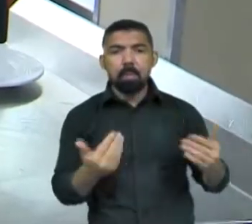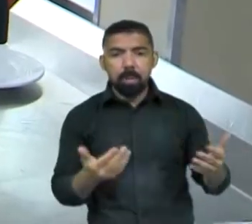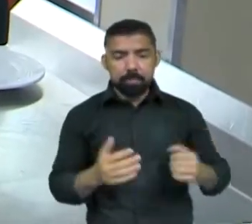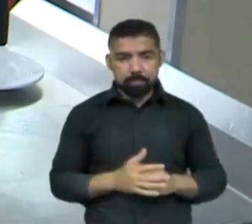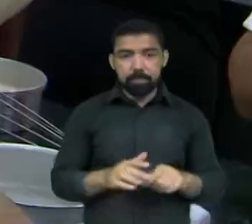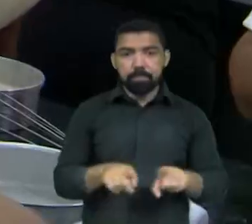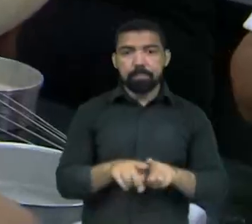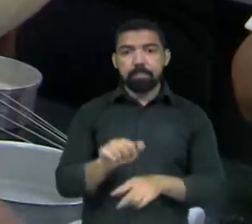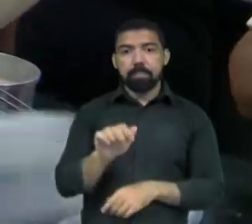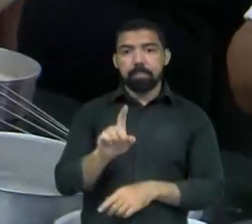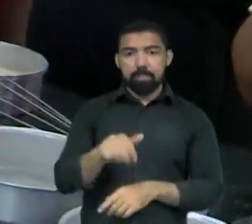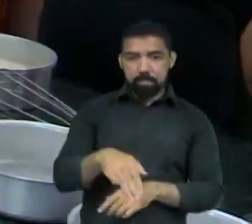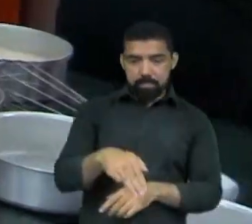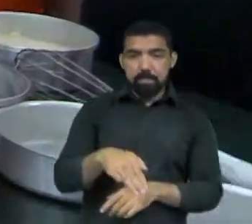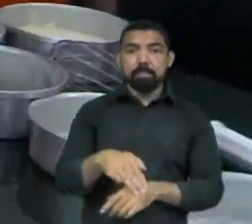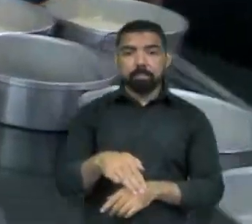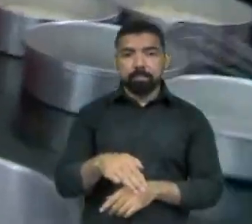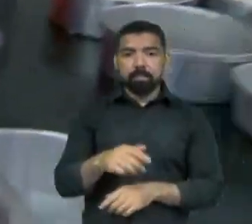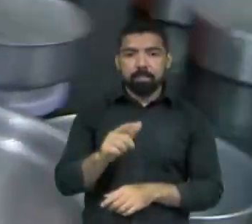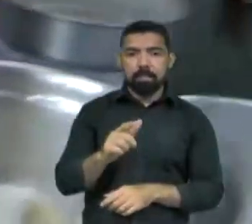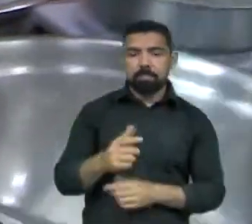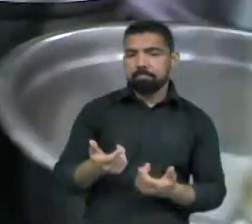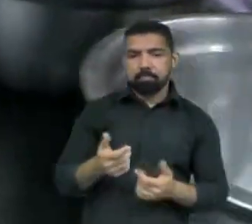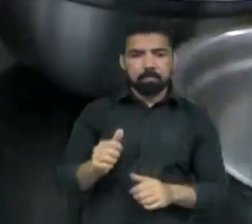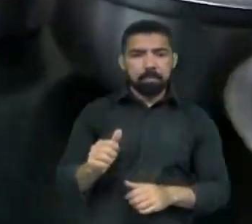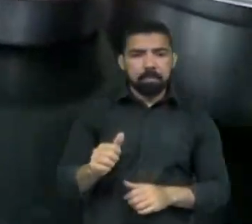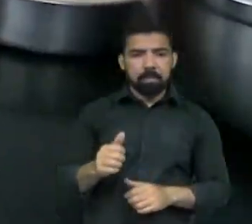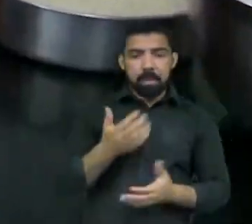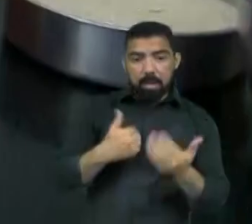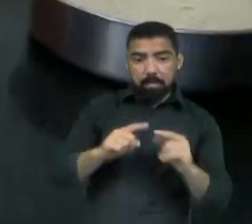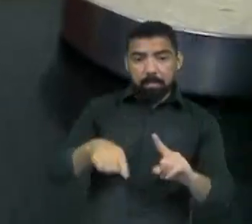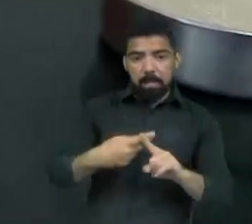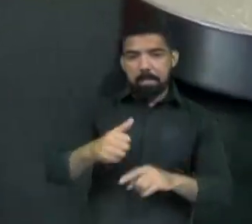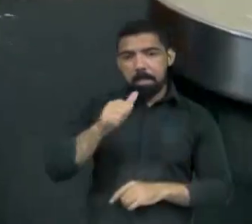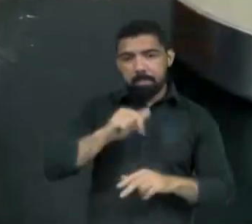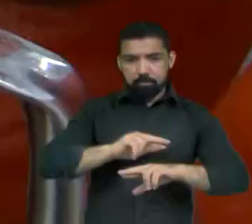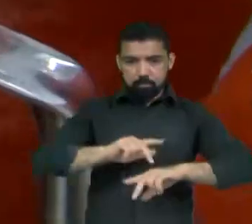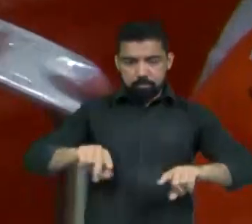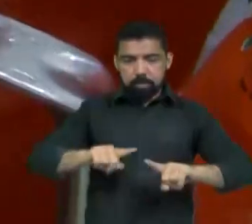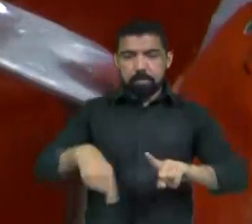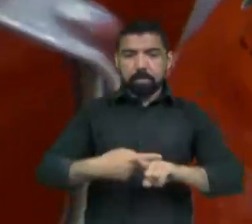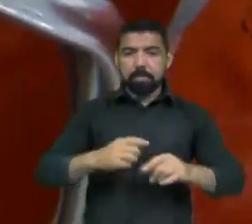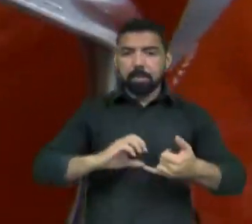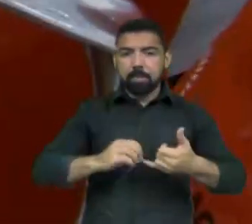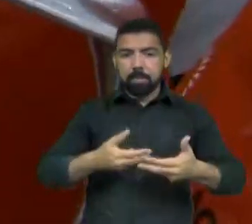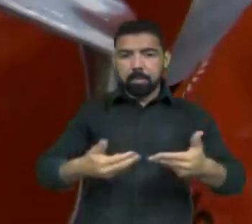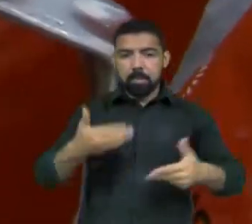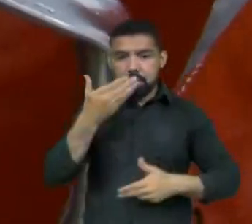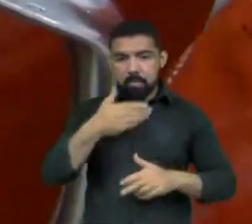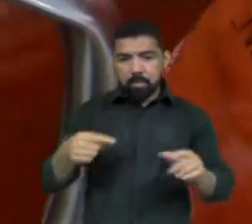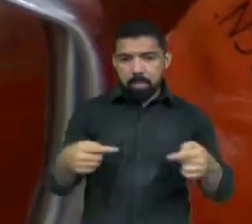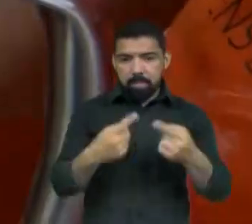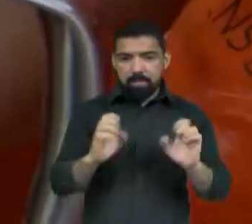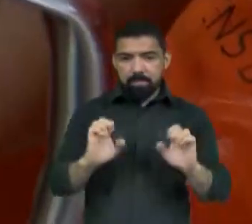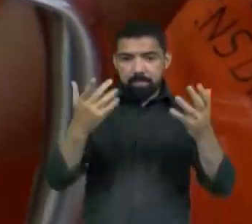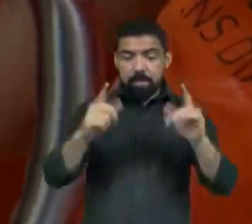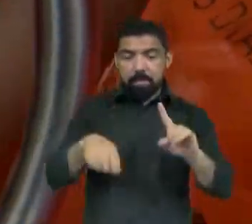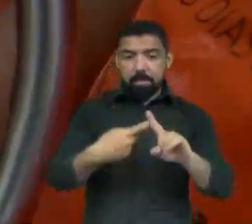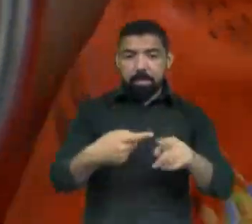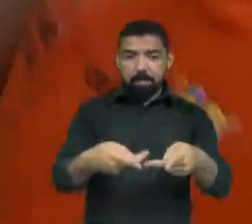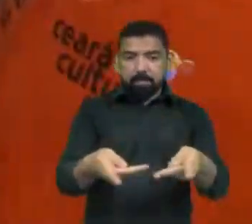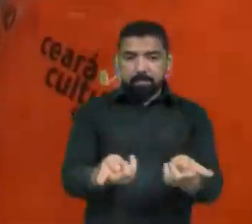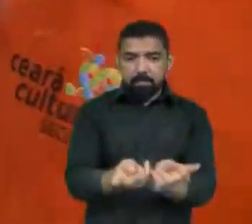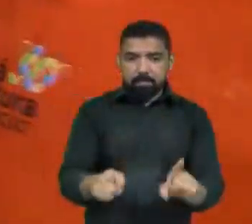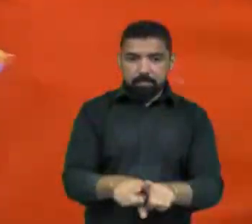alimentos e bebidas, doces e salgados para festas, aproveitamento integral dos alimentos e pizzas